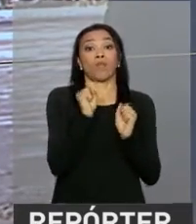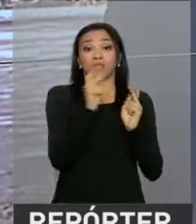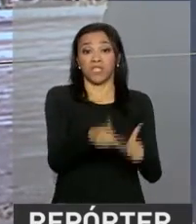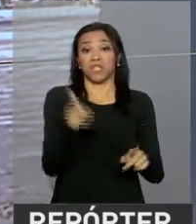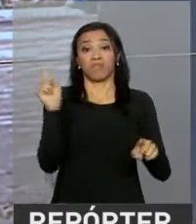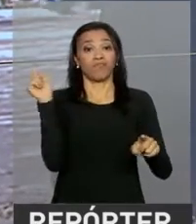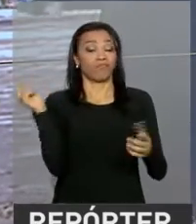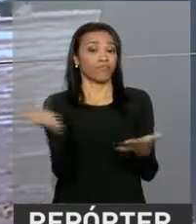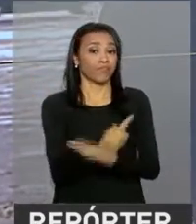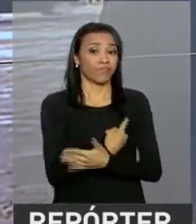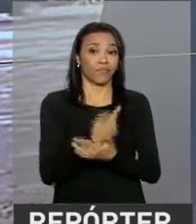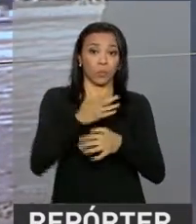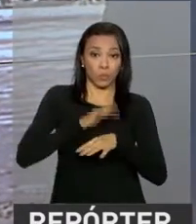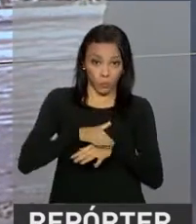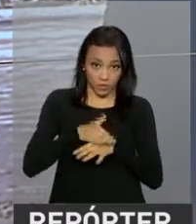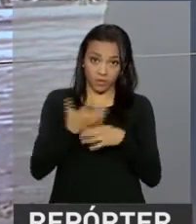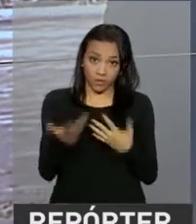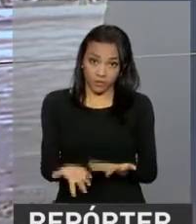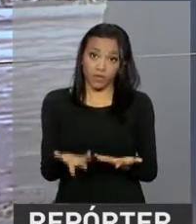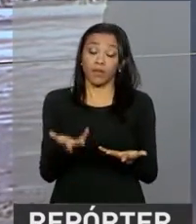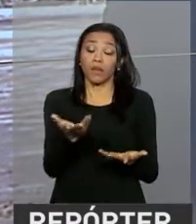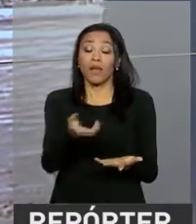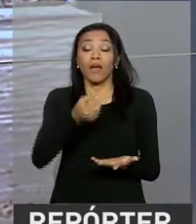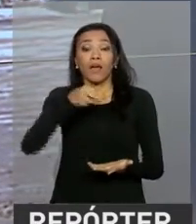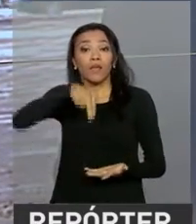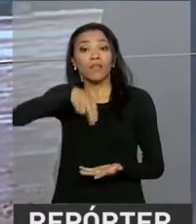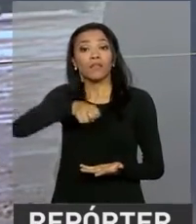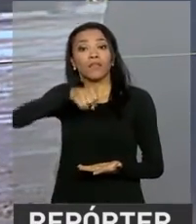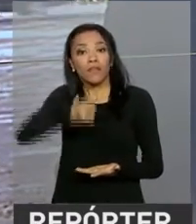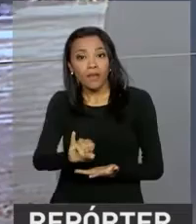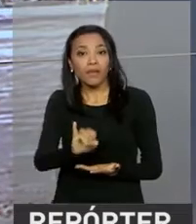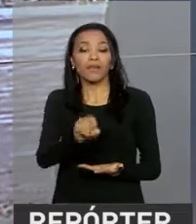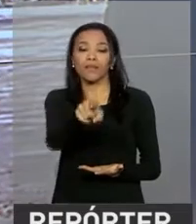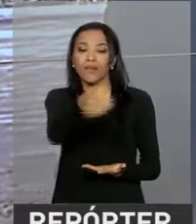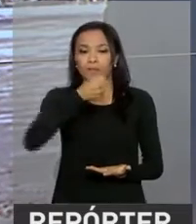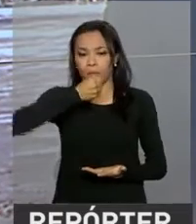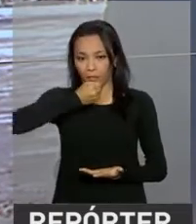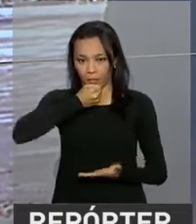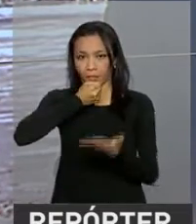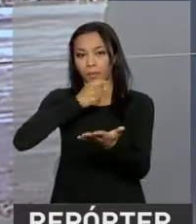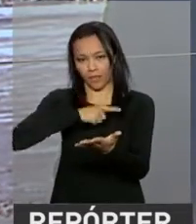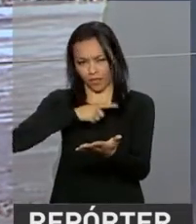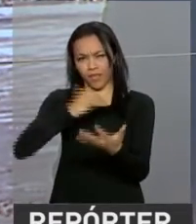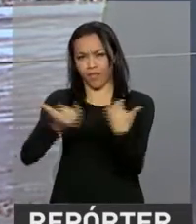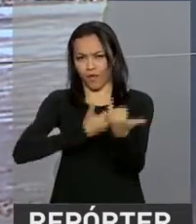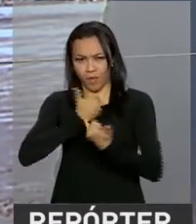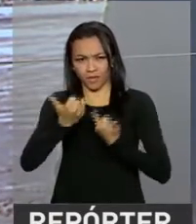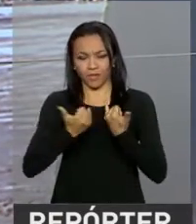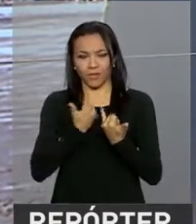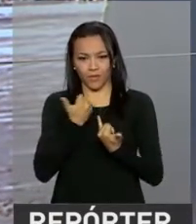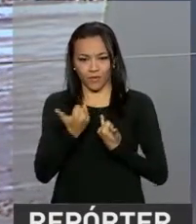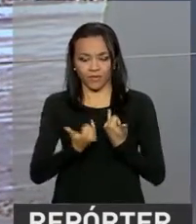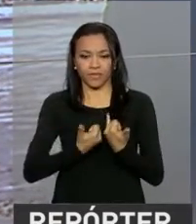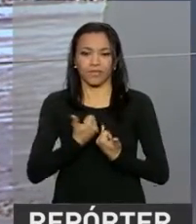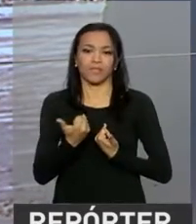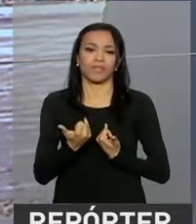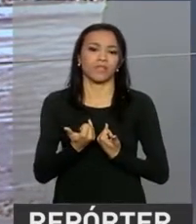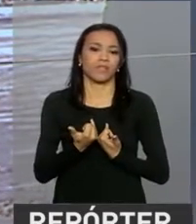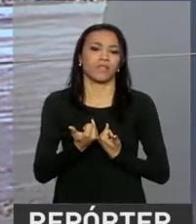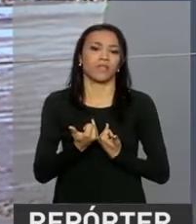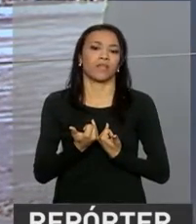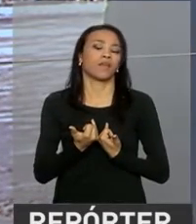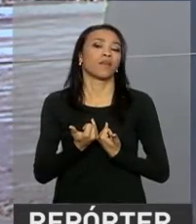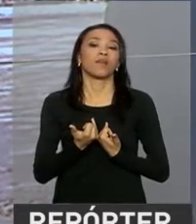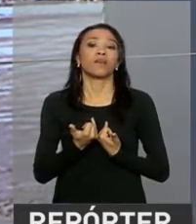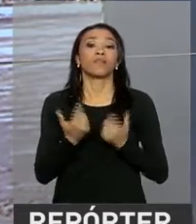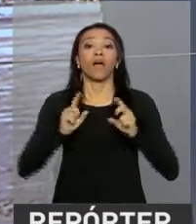assunto o repórter nem pereira que está no palácio do planalto e tem as informações não eram nem pereira não está no palácio não